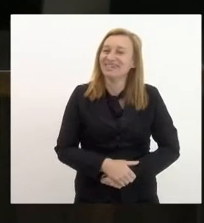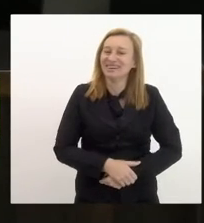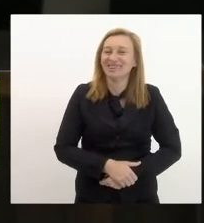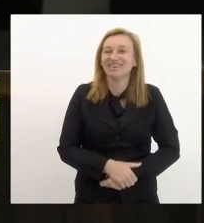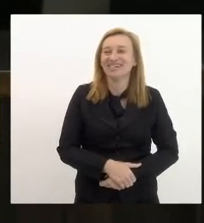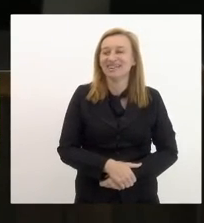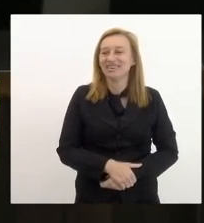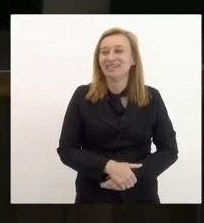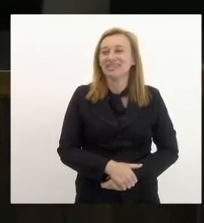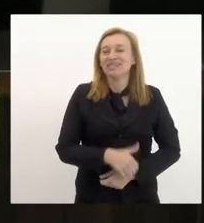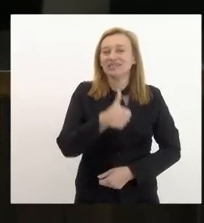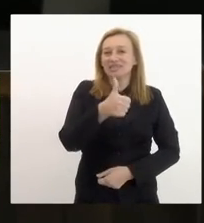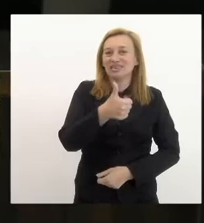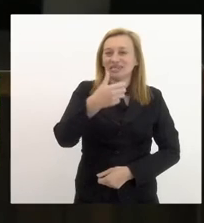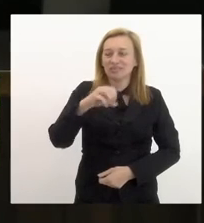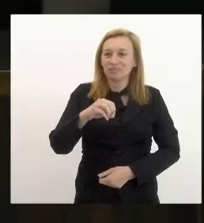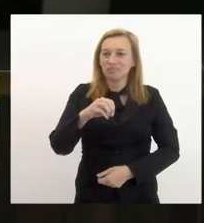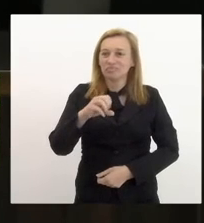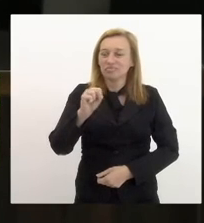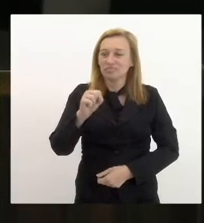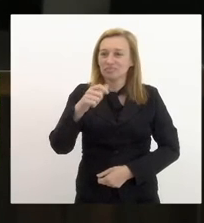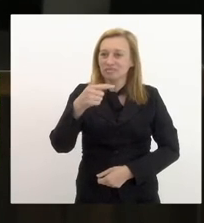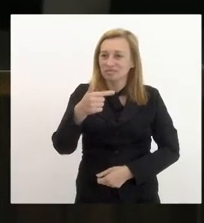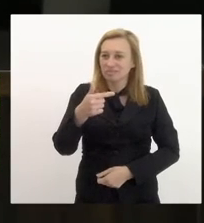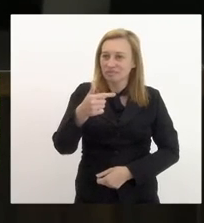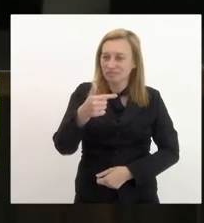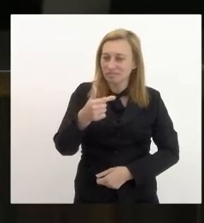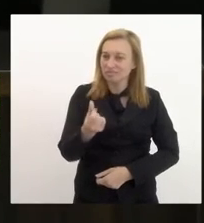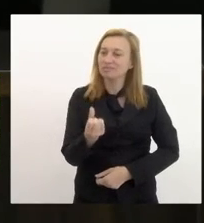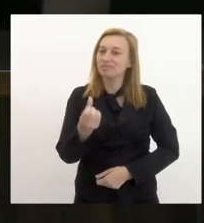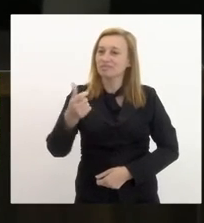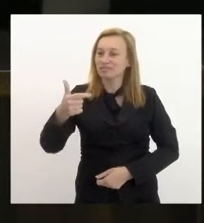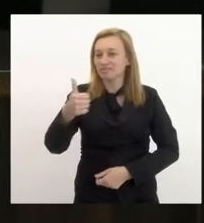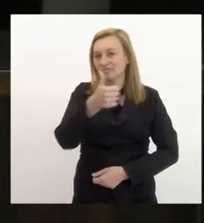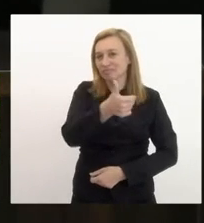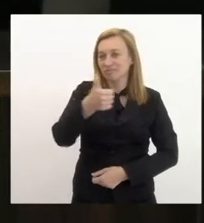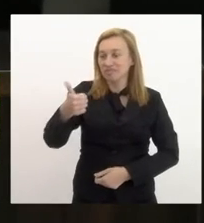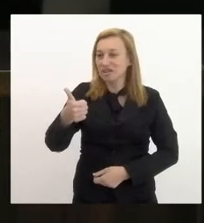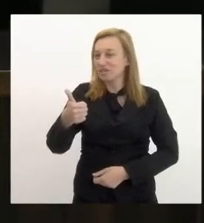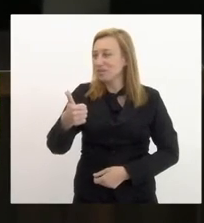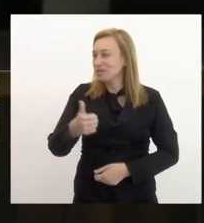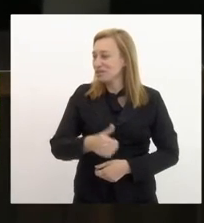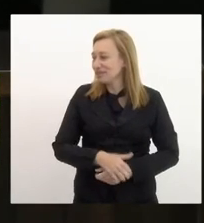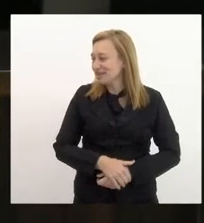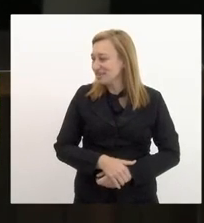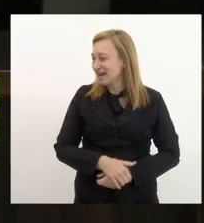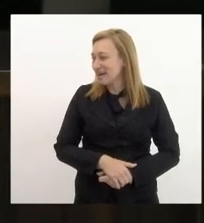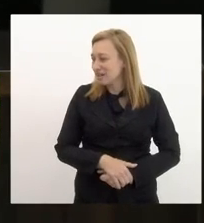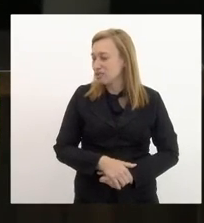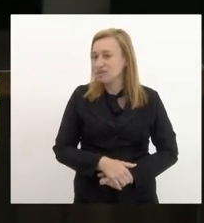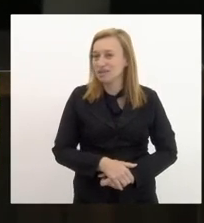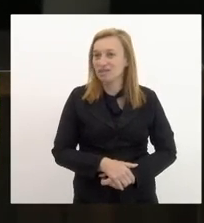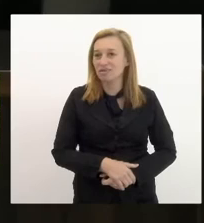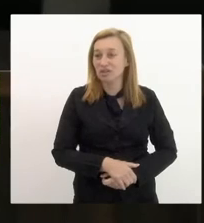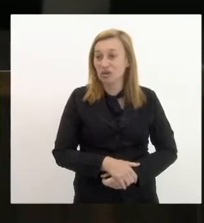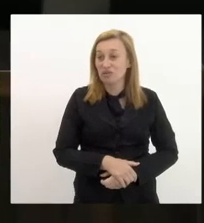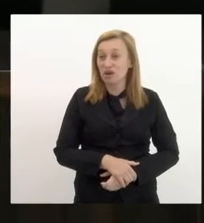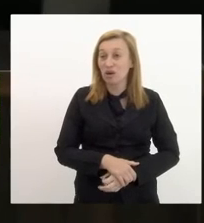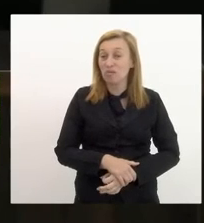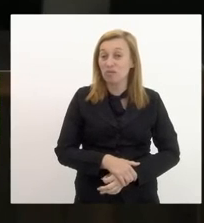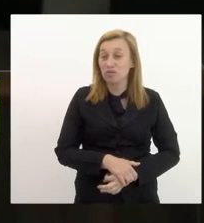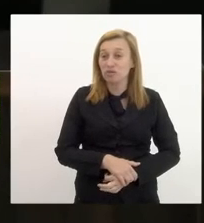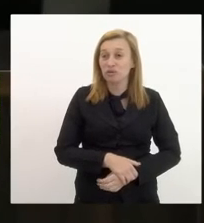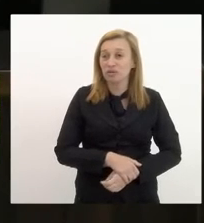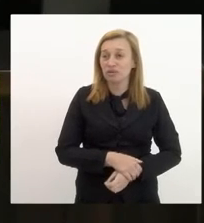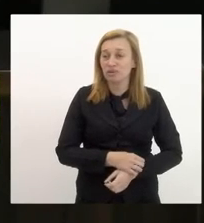Decreto 10.681 de 21 que no meu entendimento e esclarece que